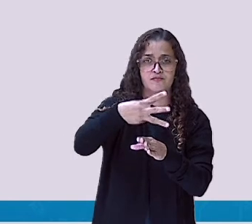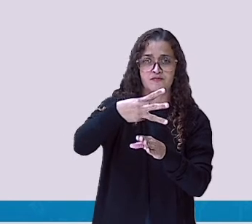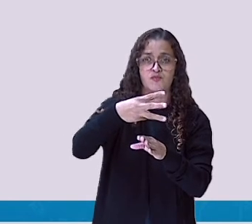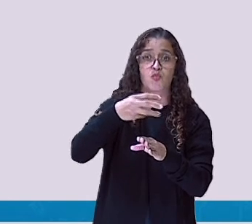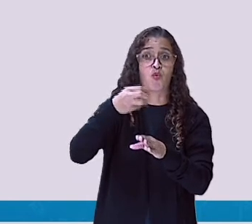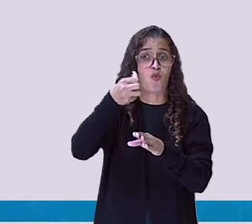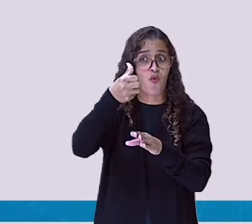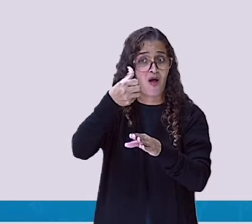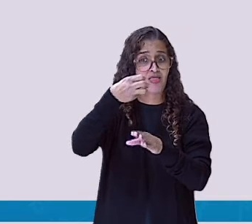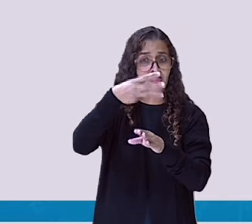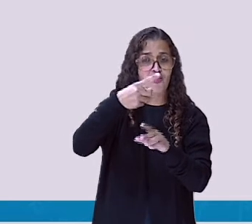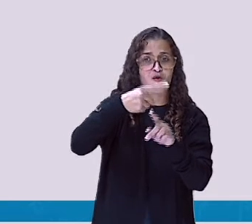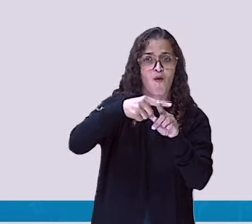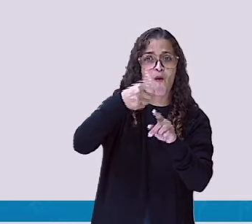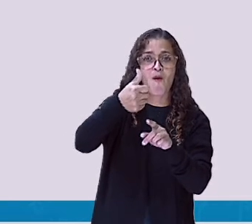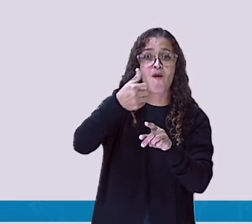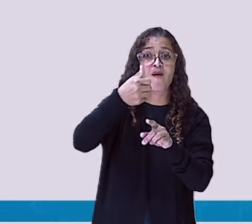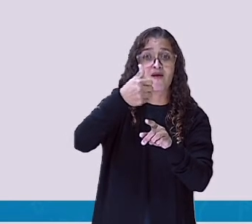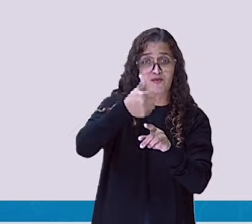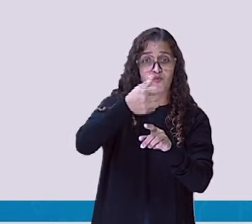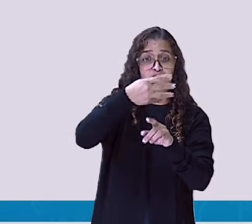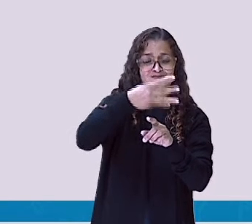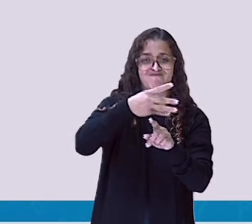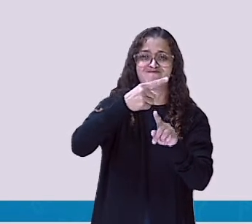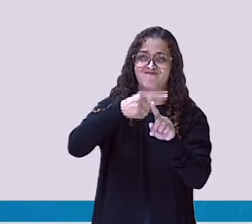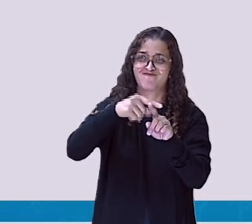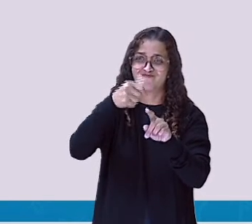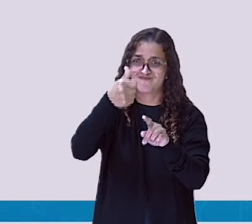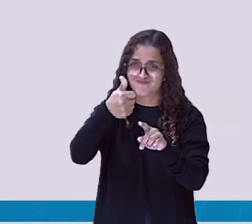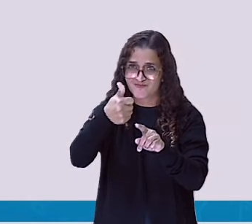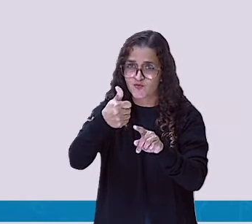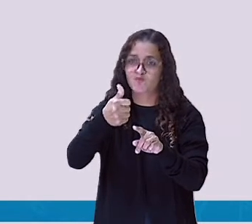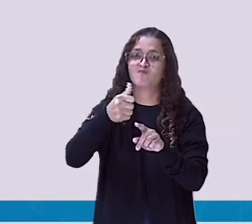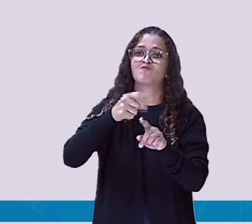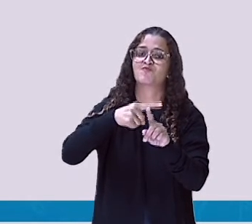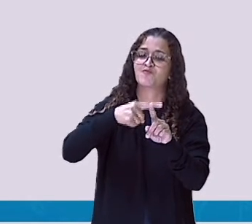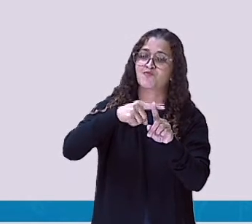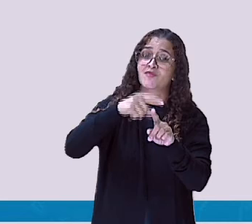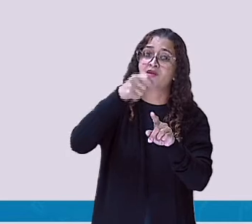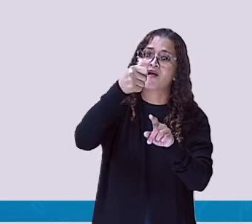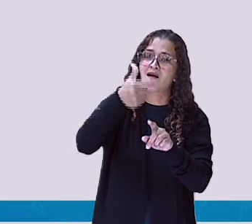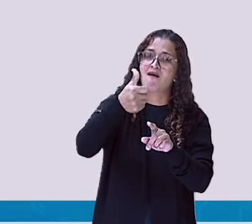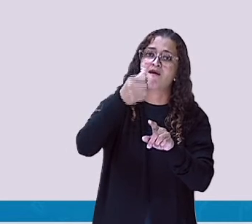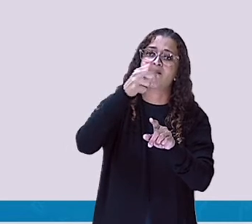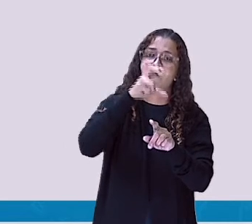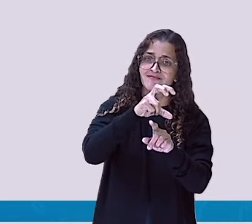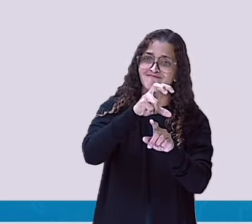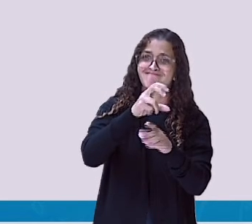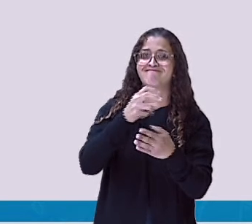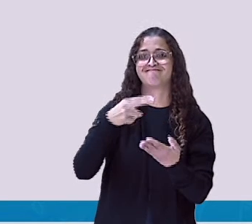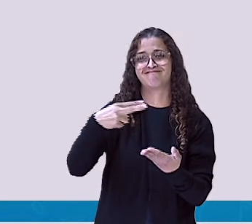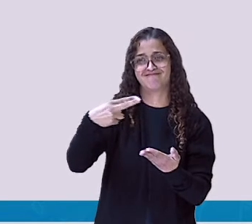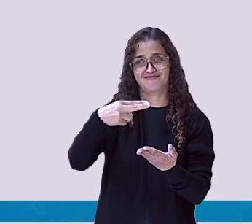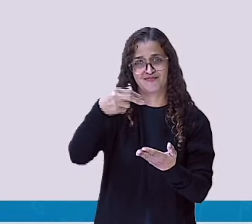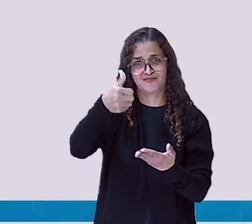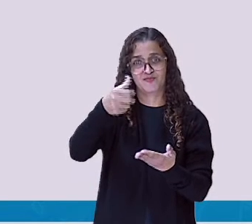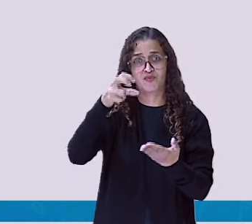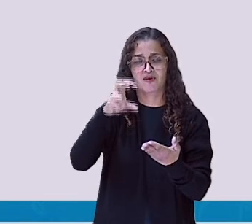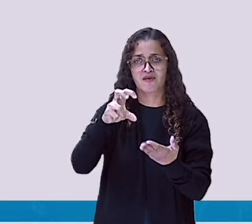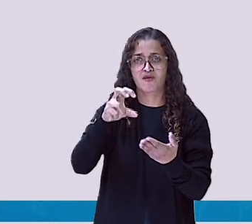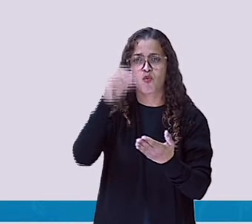mais 1, 14. 14 mais 1, 15. Então, nós vamos colocar aqui, né?